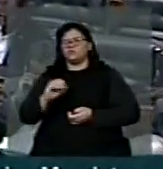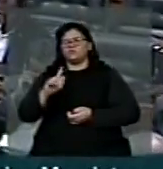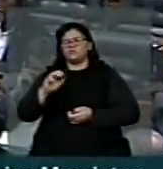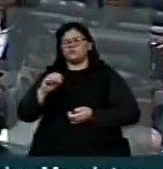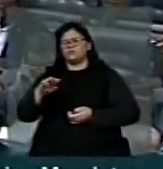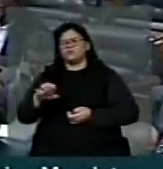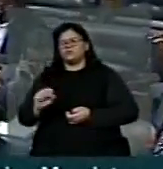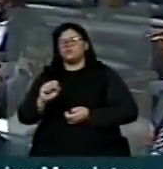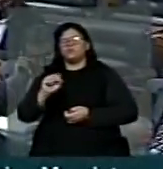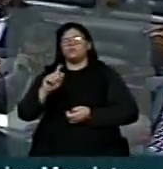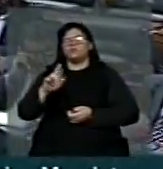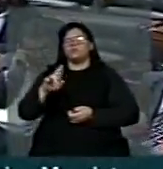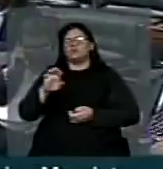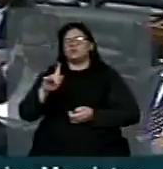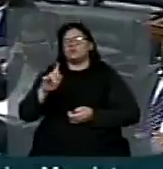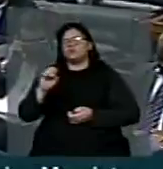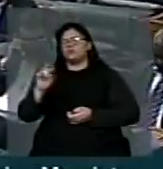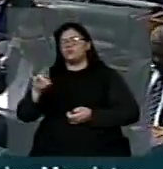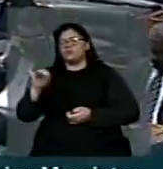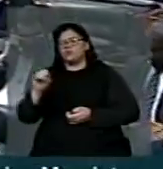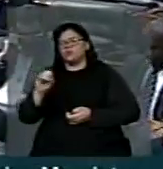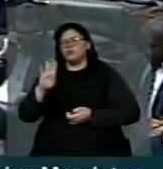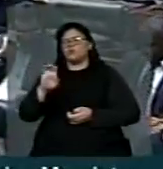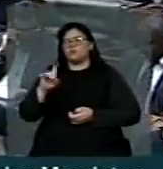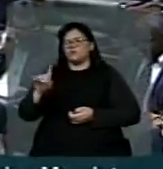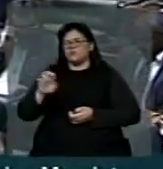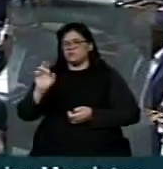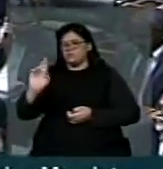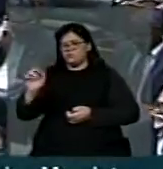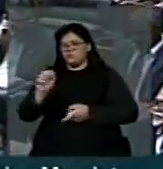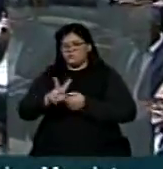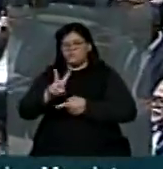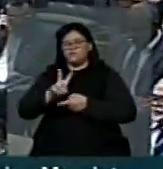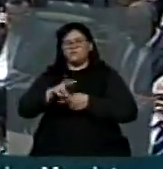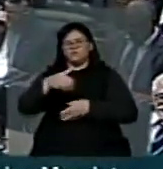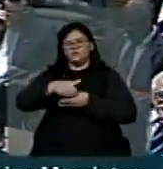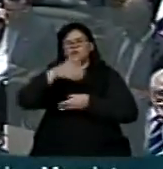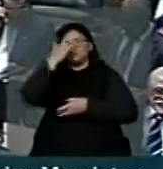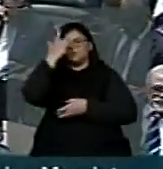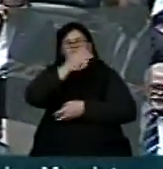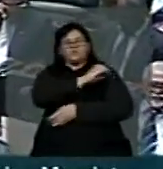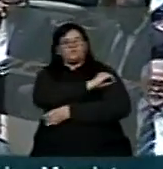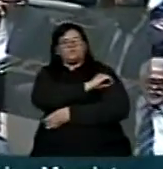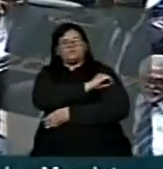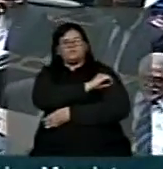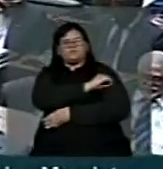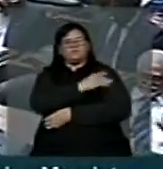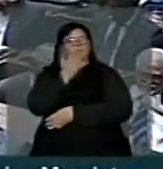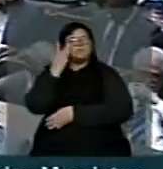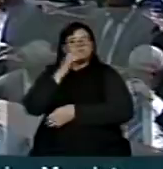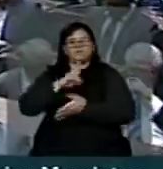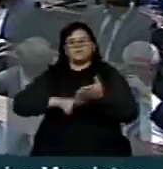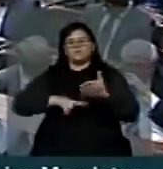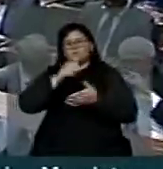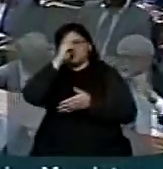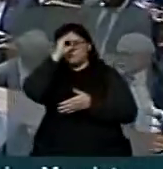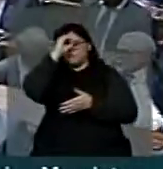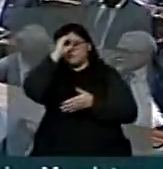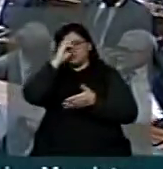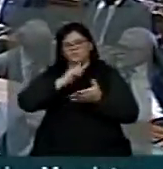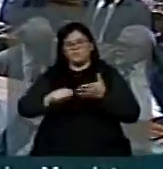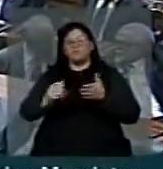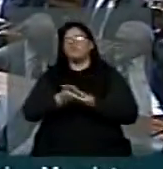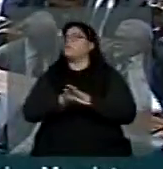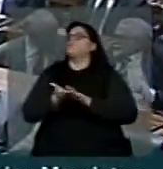Oeste, de Gregório Bezerra, que defendia naquela ocasião o voto dos analfabetos, que muitas vezes ainda nós